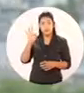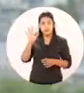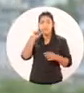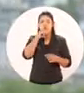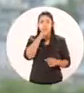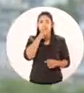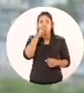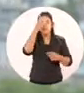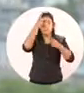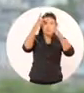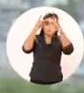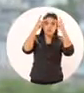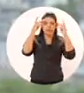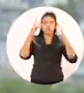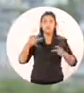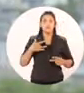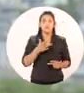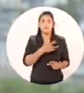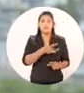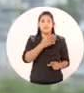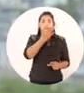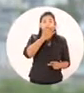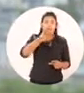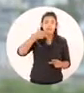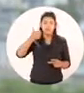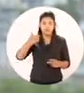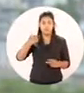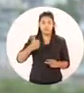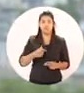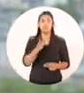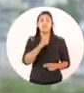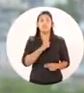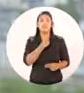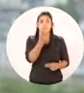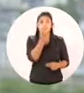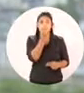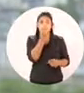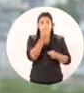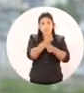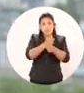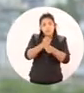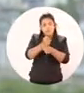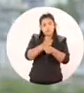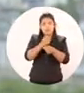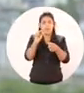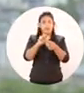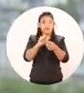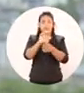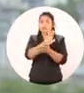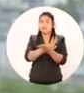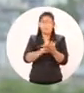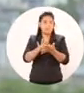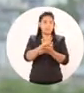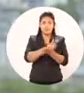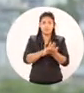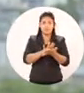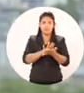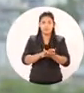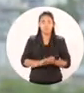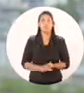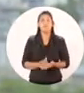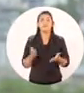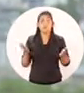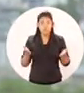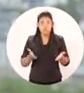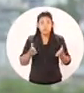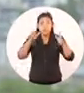O PT prometeu para a gente uma saúde de primeiro mundo. Eles tiveram 20 anos para fazer, mas não fizeram.